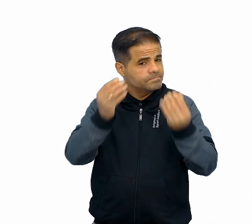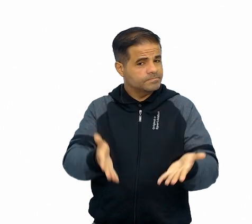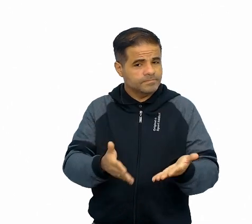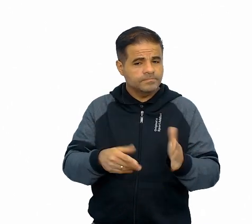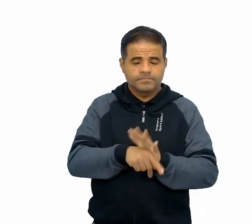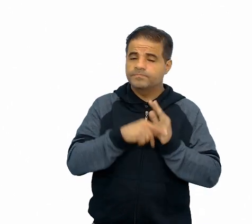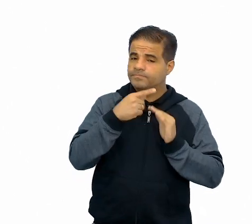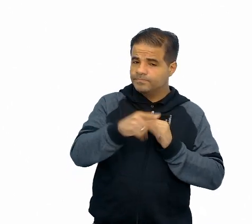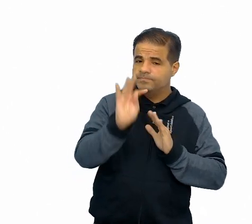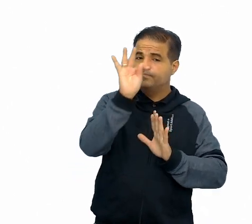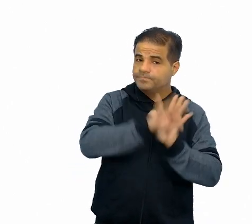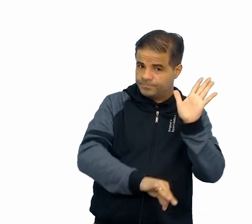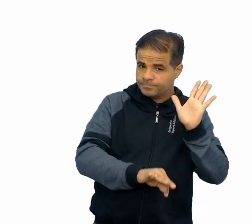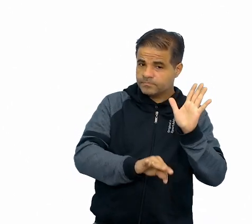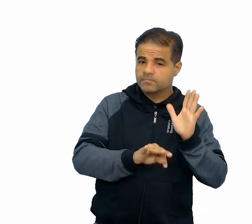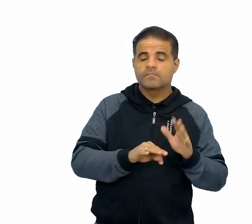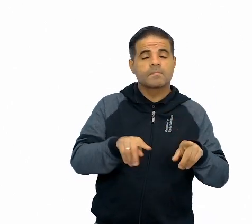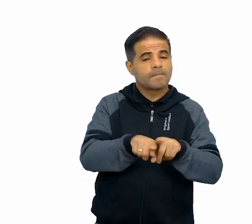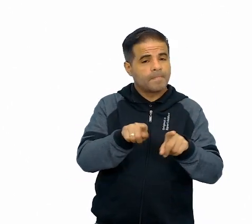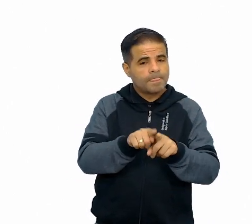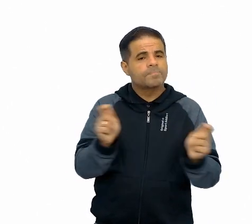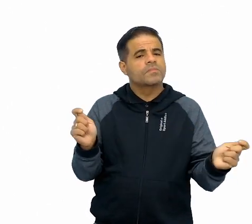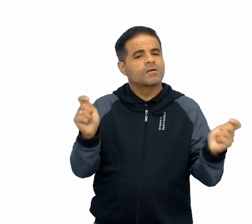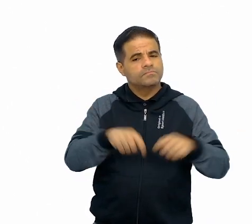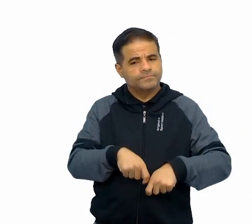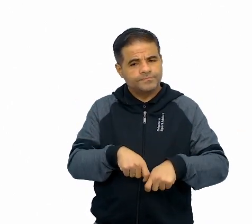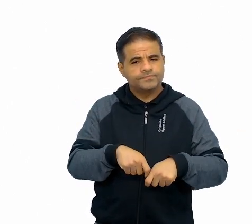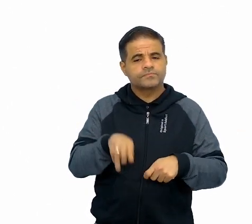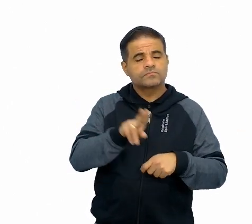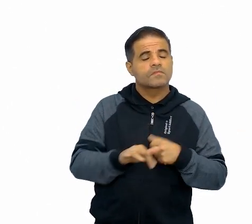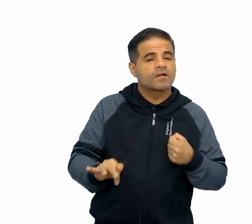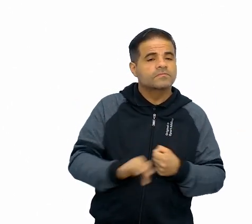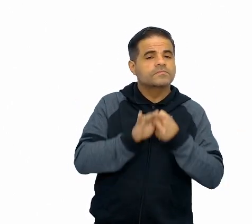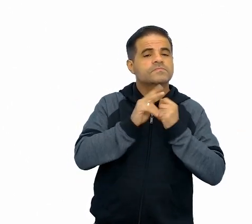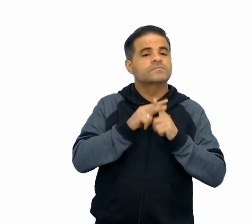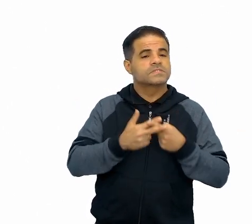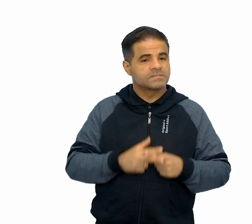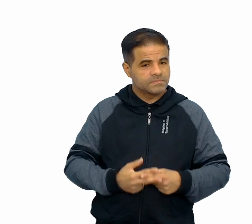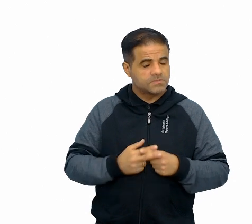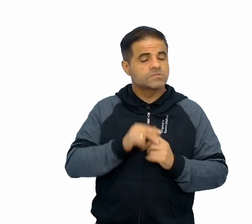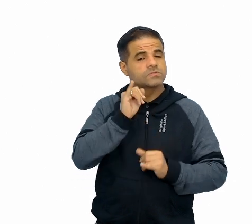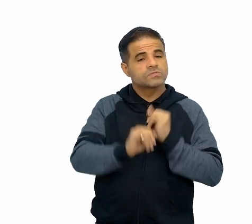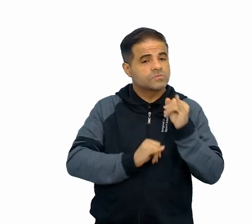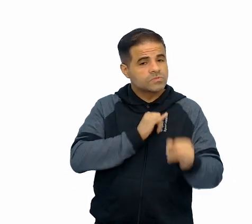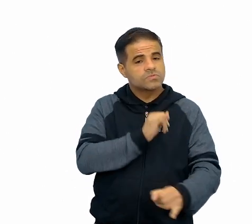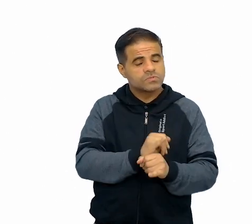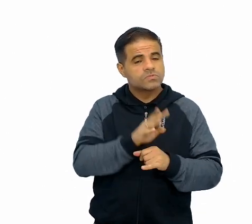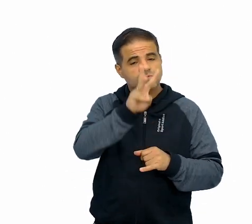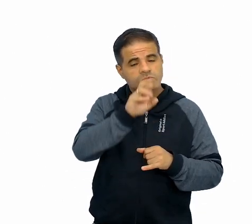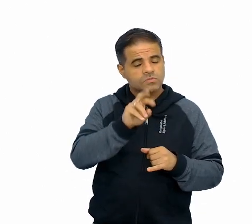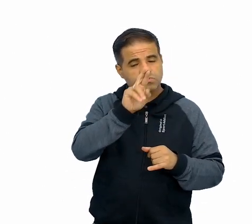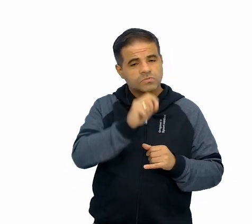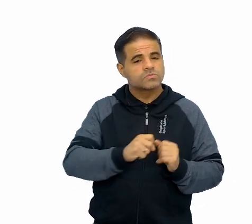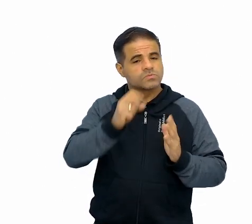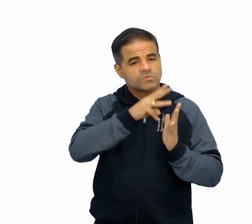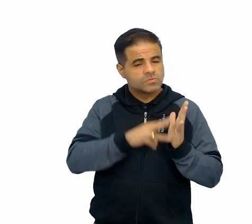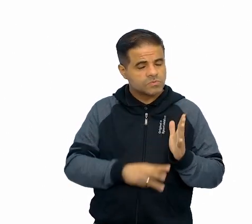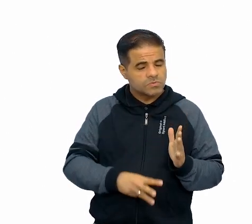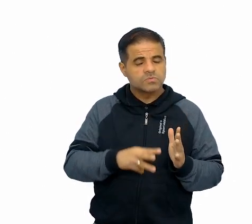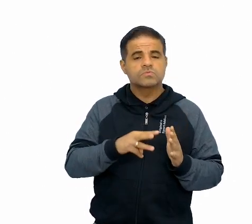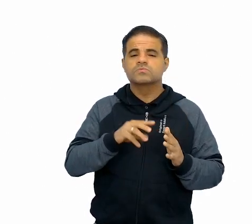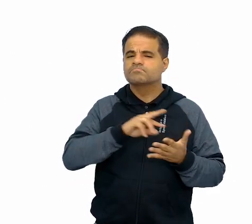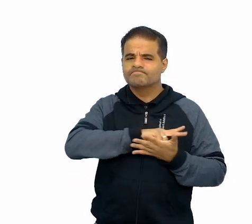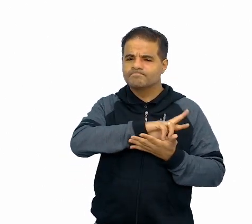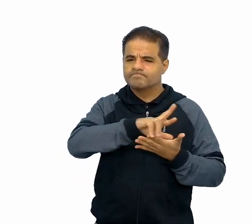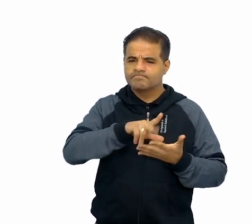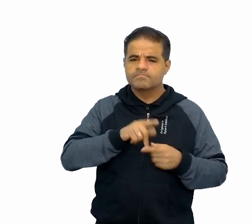pelos próprios textos. E ainda é possível utilizar ferramentas online, como o WordWall, Socrative, que